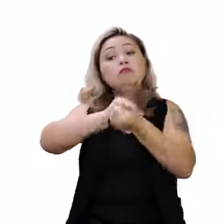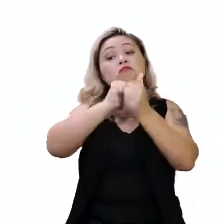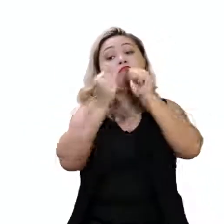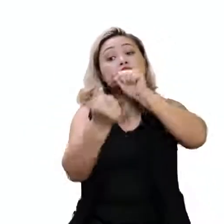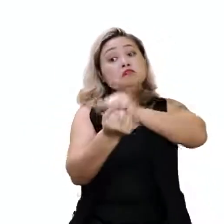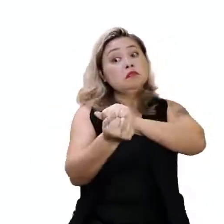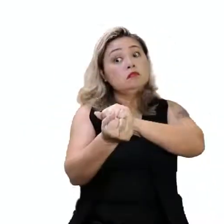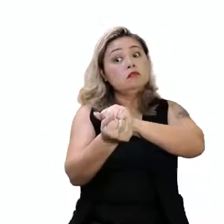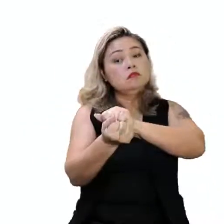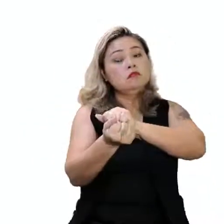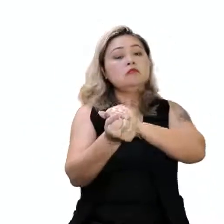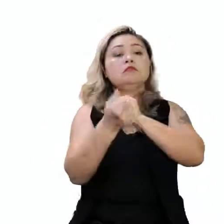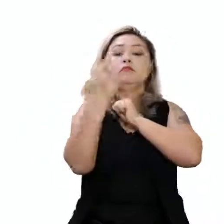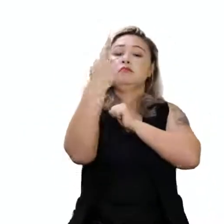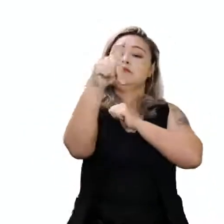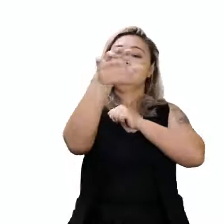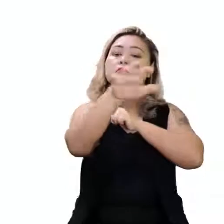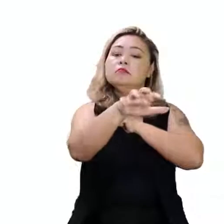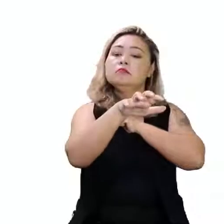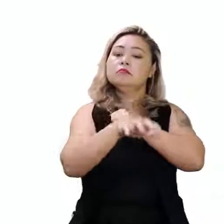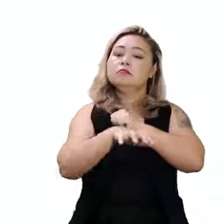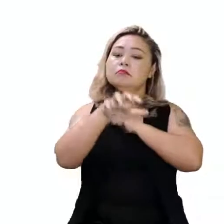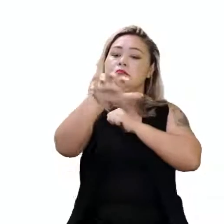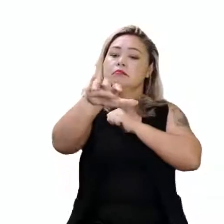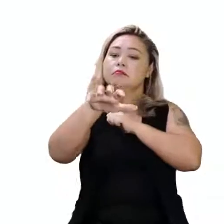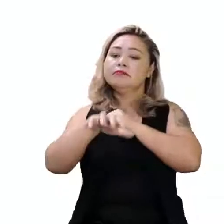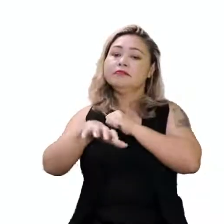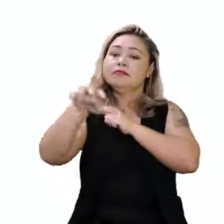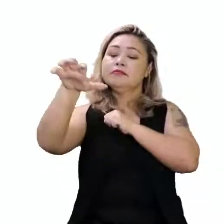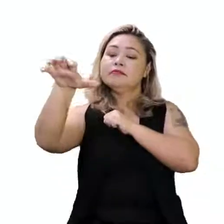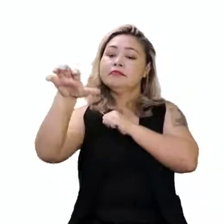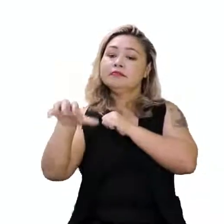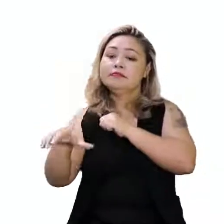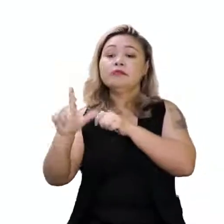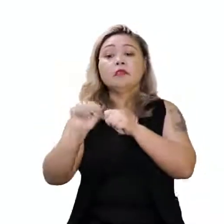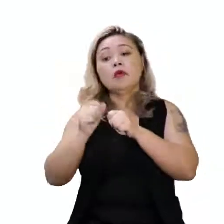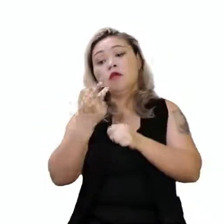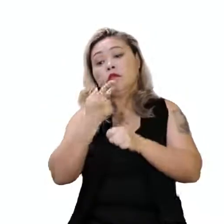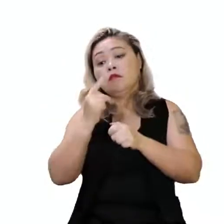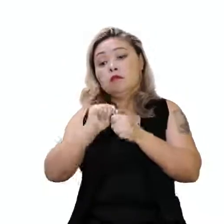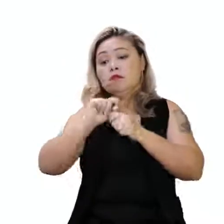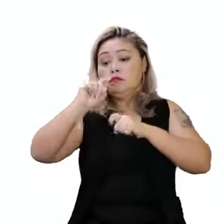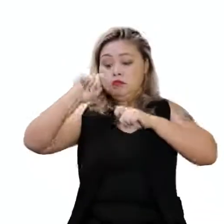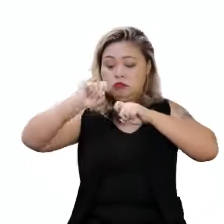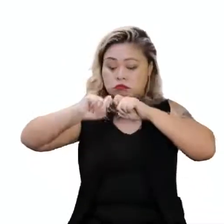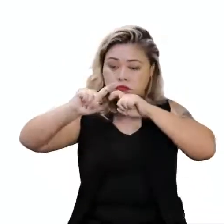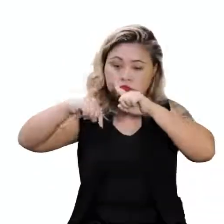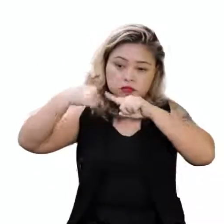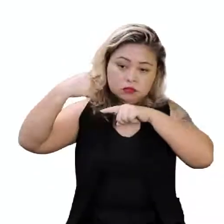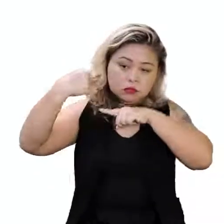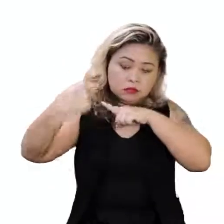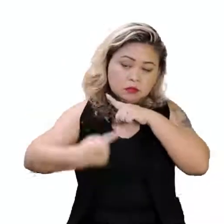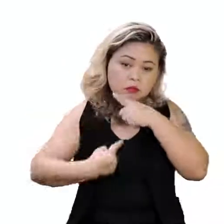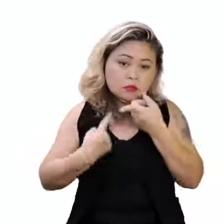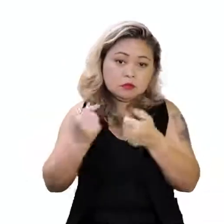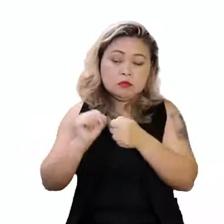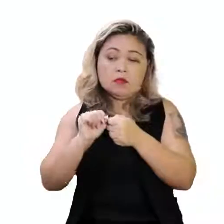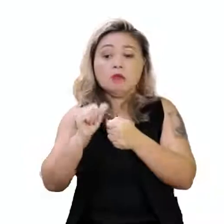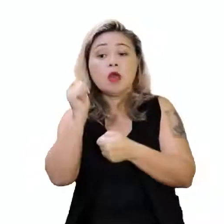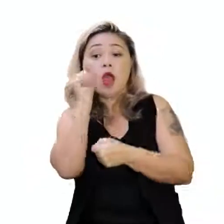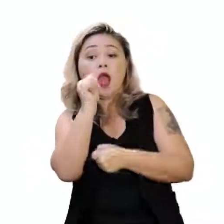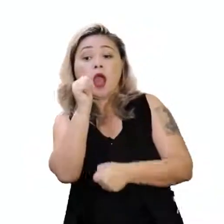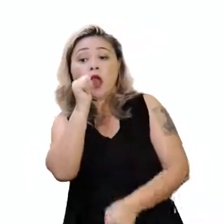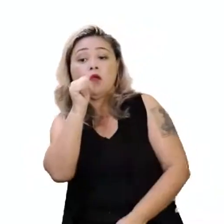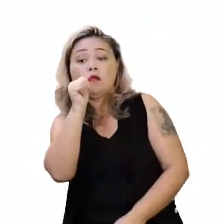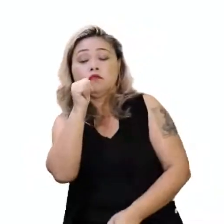adaptado aos seus ambientes. Então, como eu falei anteriormente, o ciclo reprodutivo, né? Quando a fêmea